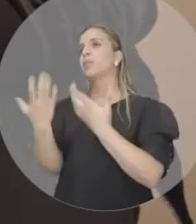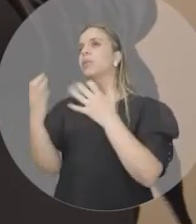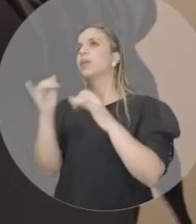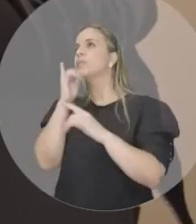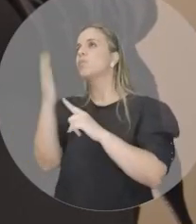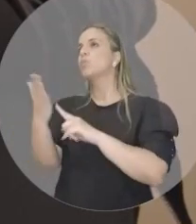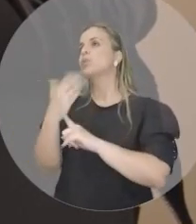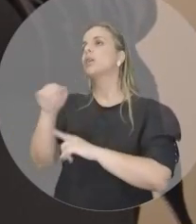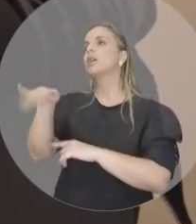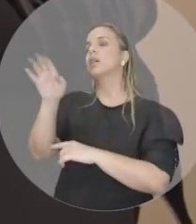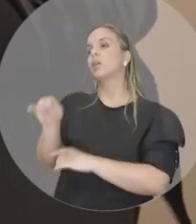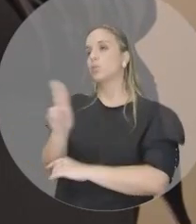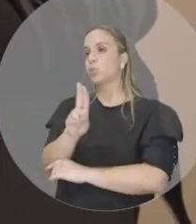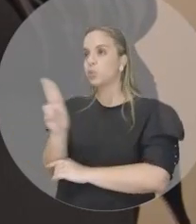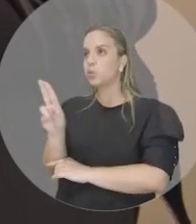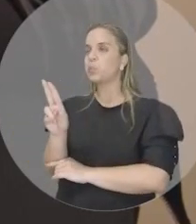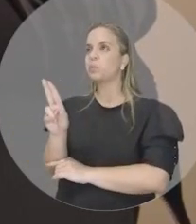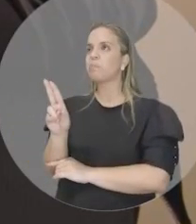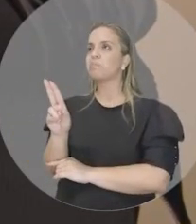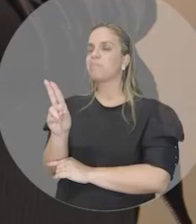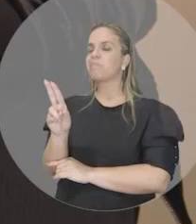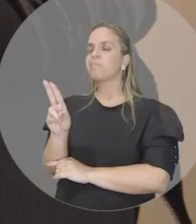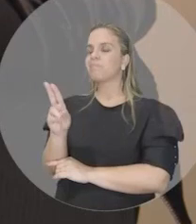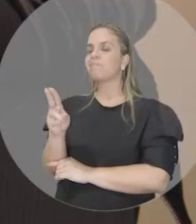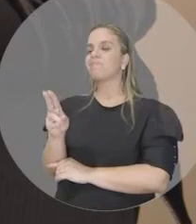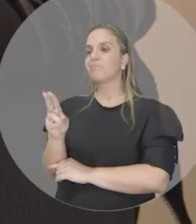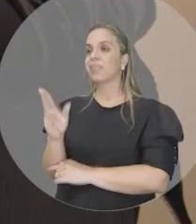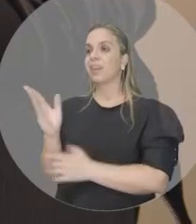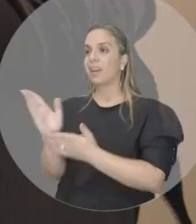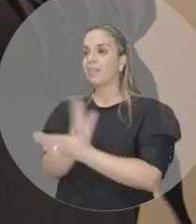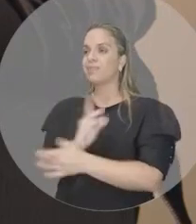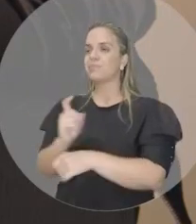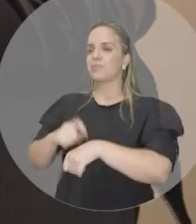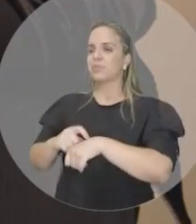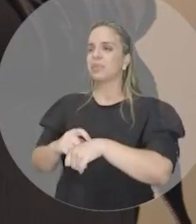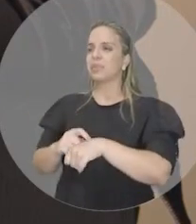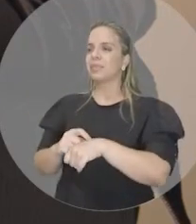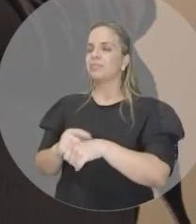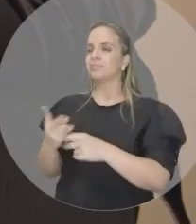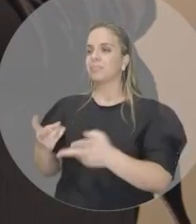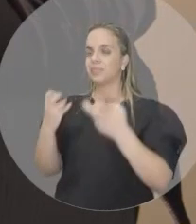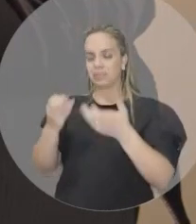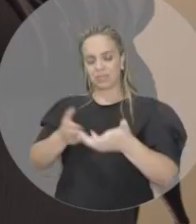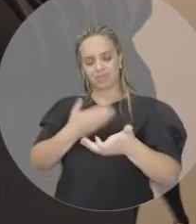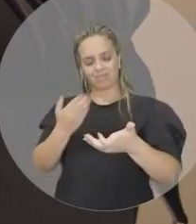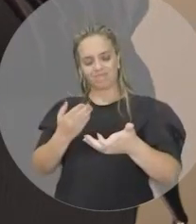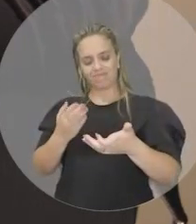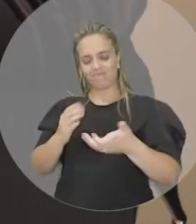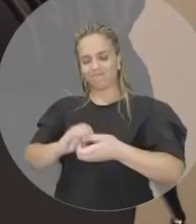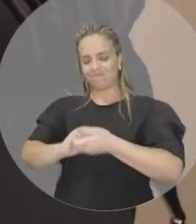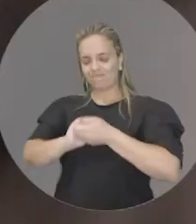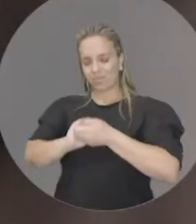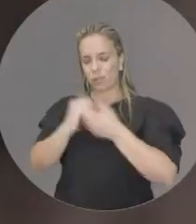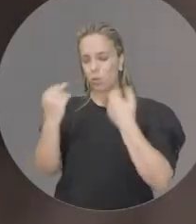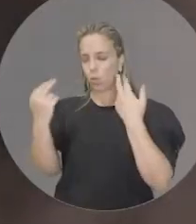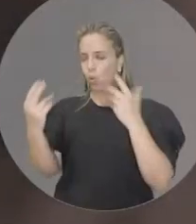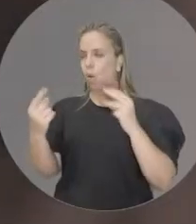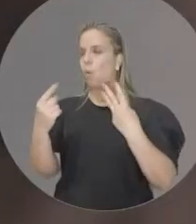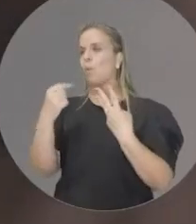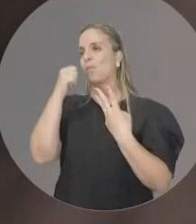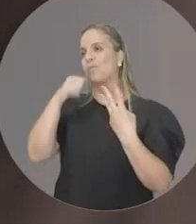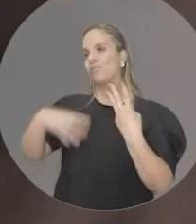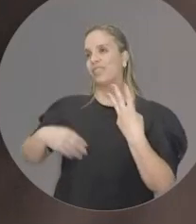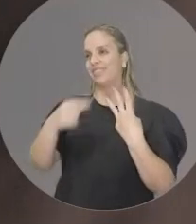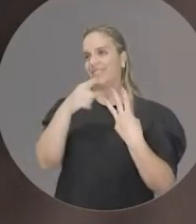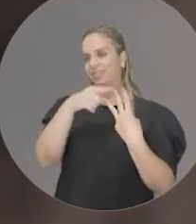expor, assim, que em muitos momentos se viram de mãos dadas com essa filha do meio. Então, assim,